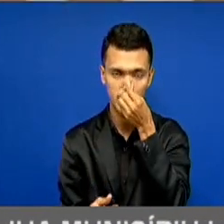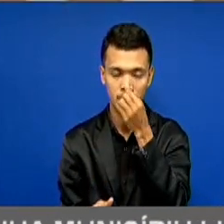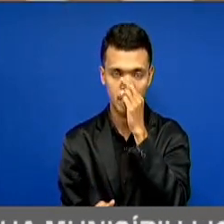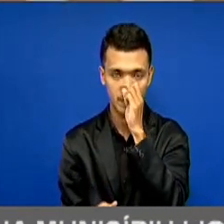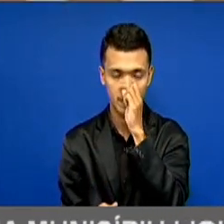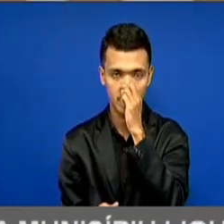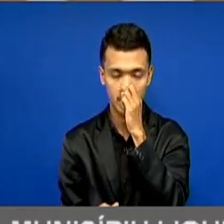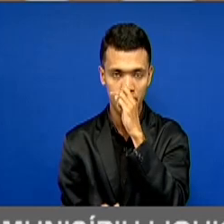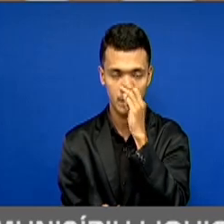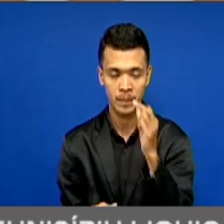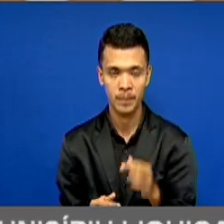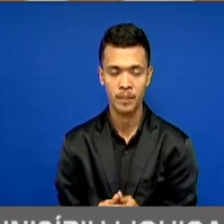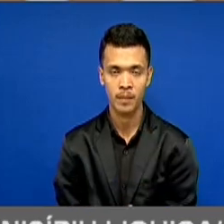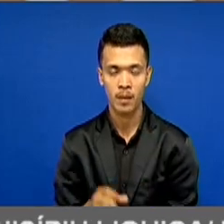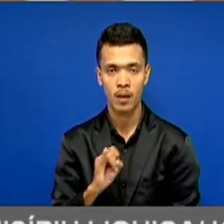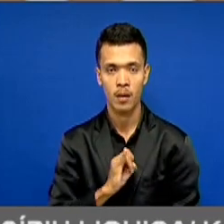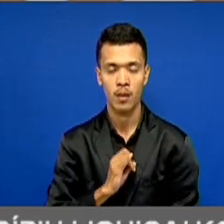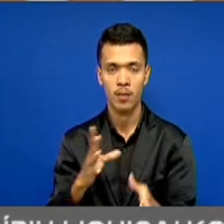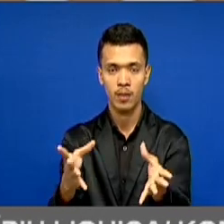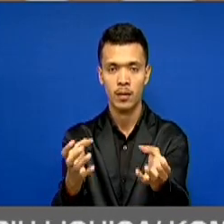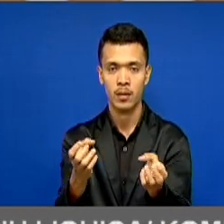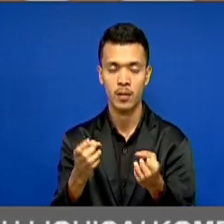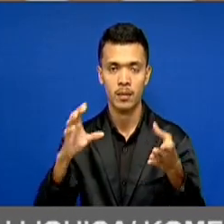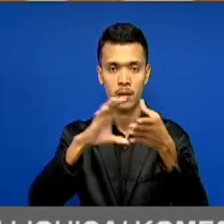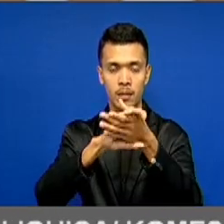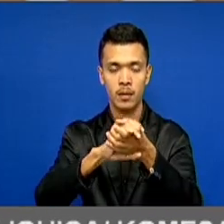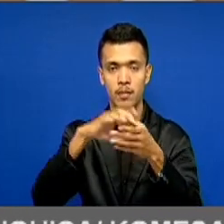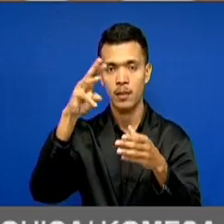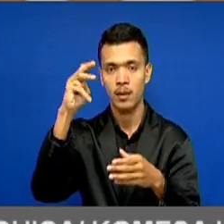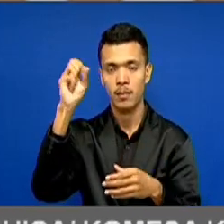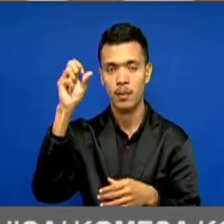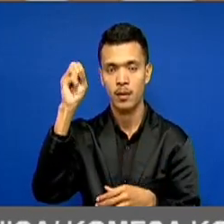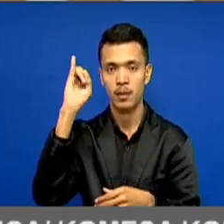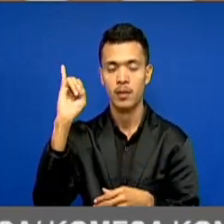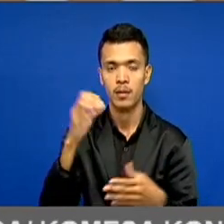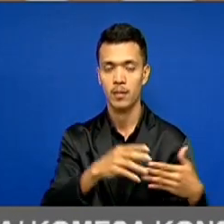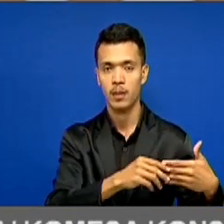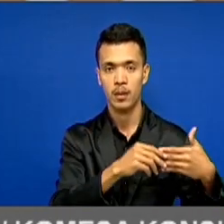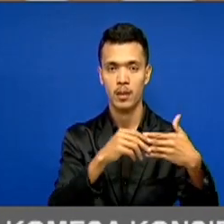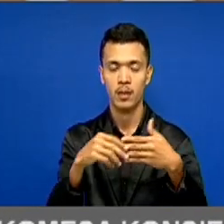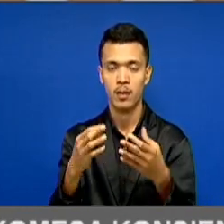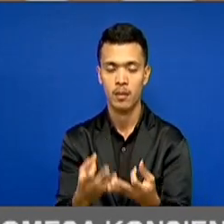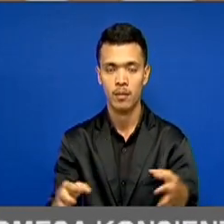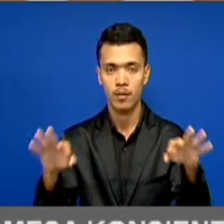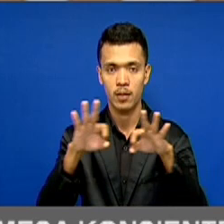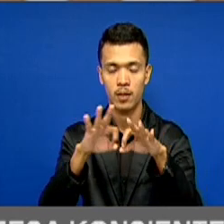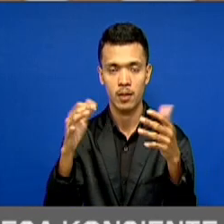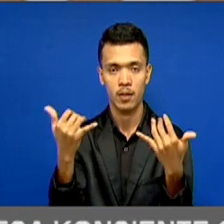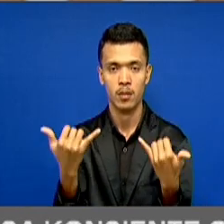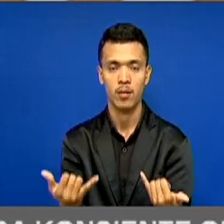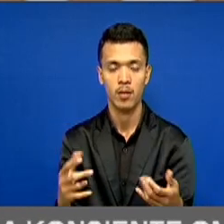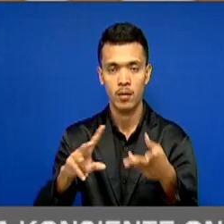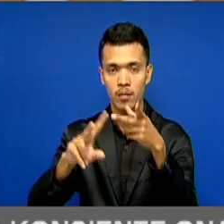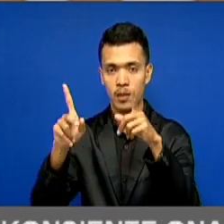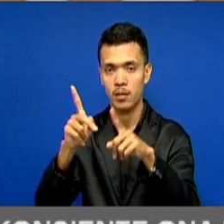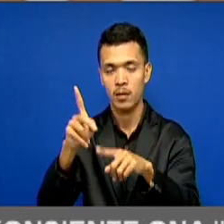leadership. Hawakar congratura MSSI ba lider no sainain ba reforma importante hirakne. No ba kolaborasan hu parseru